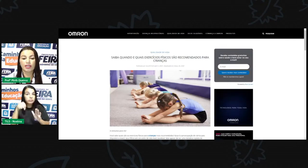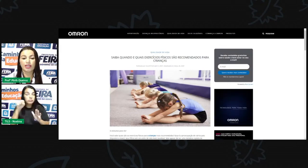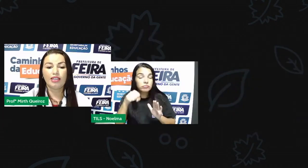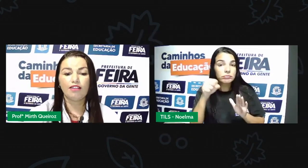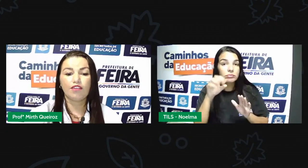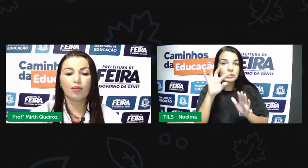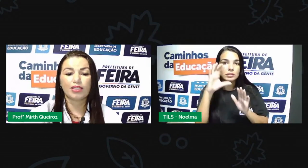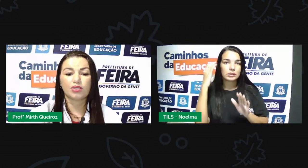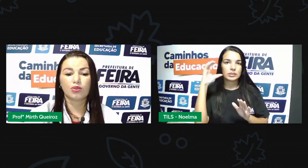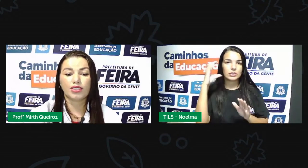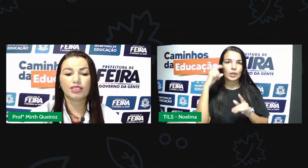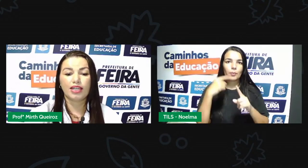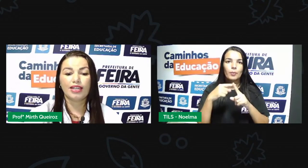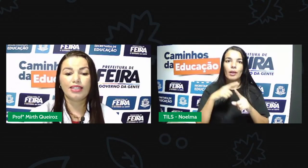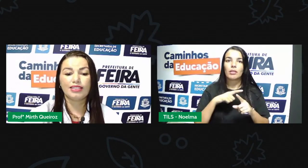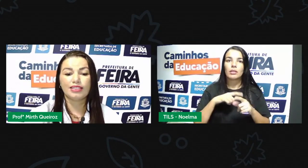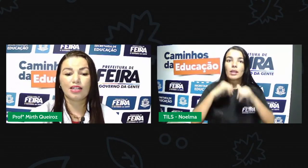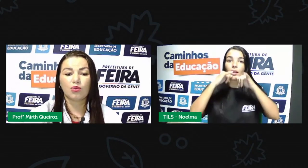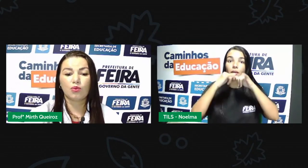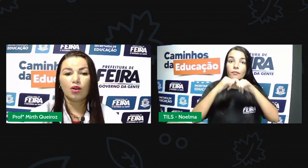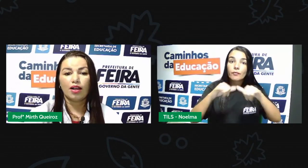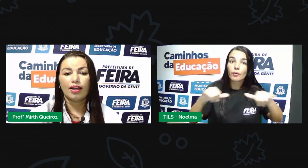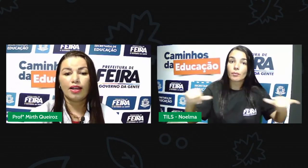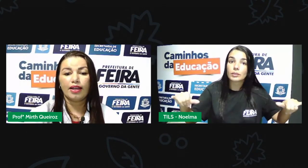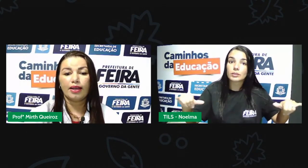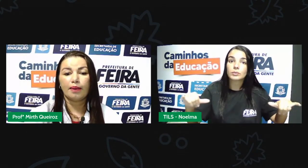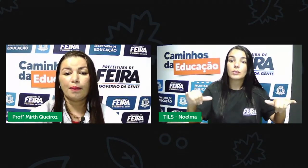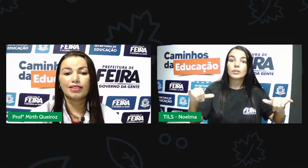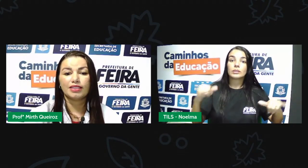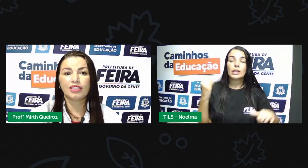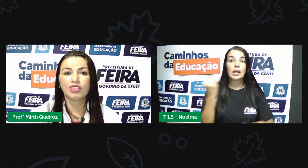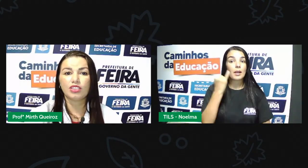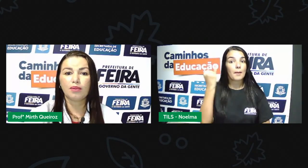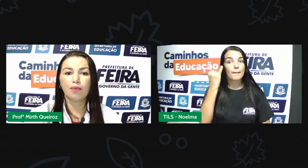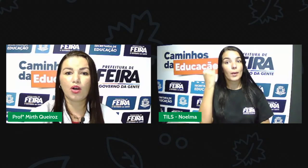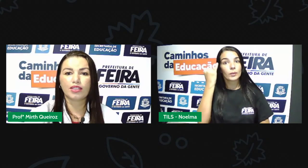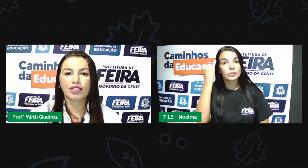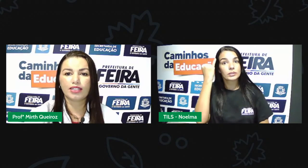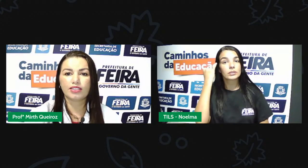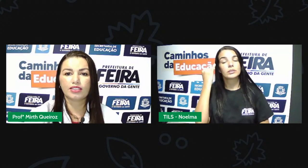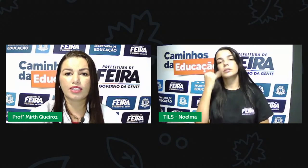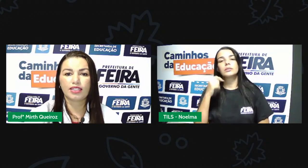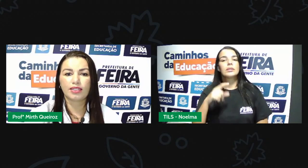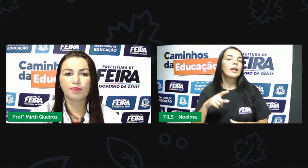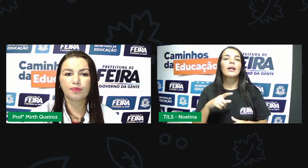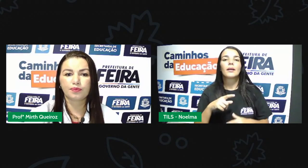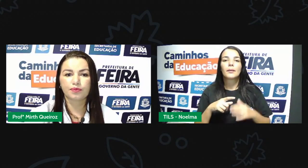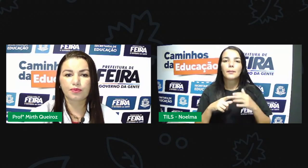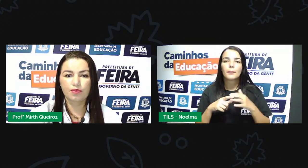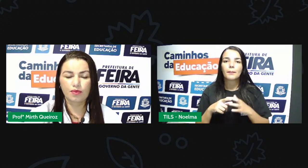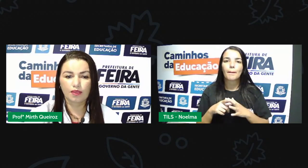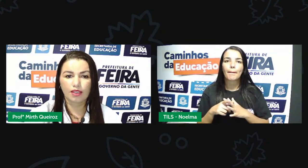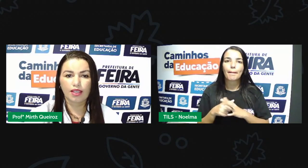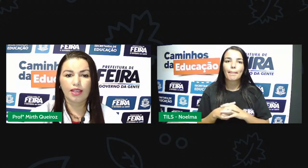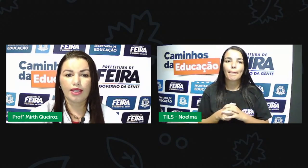aí informações que são bastante importantes aí